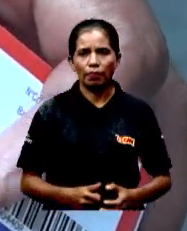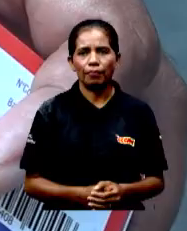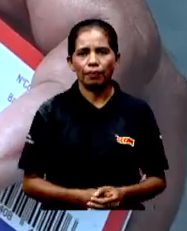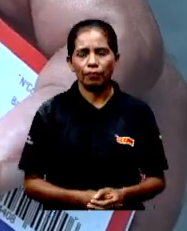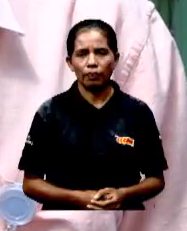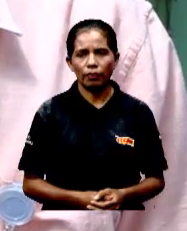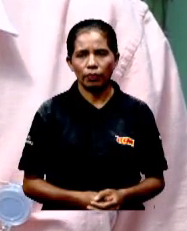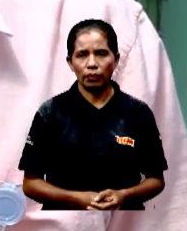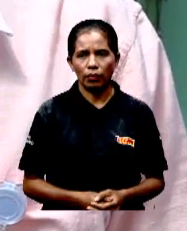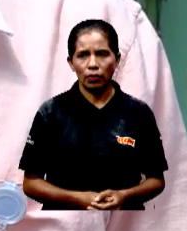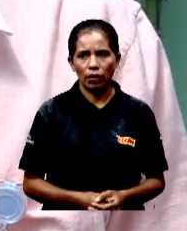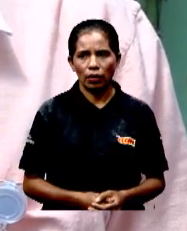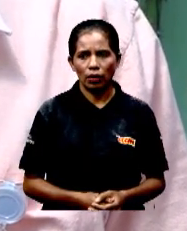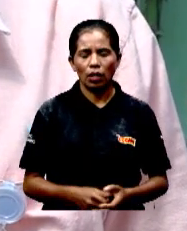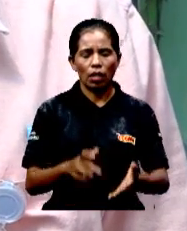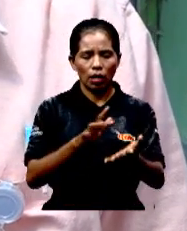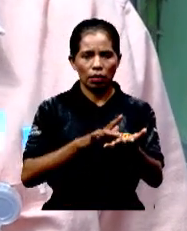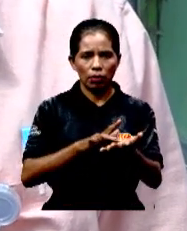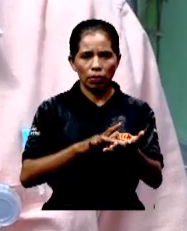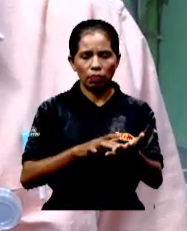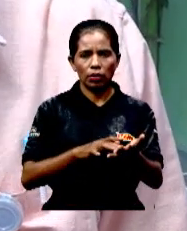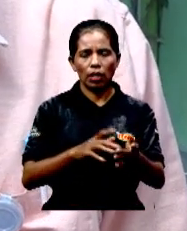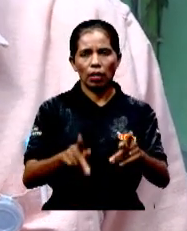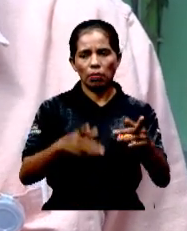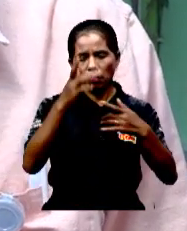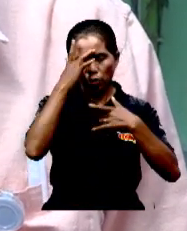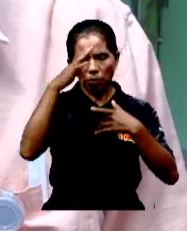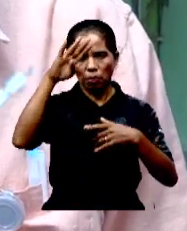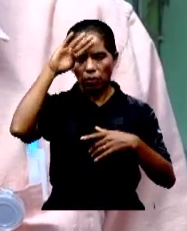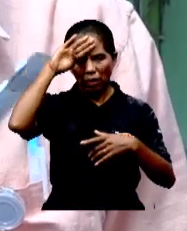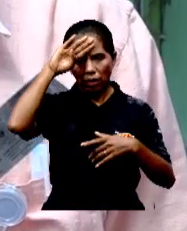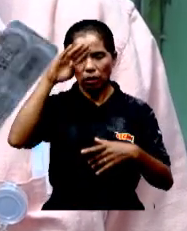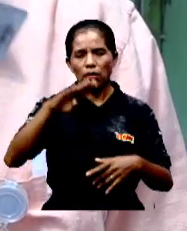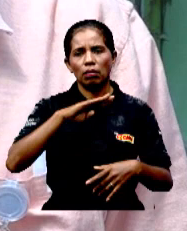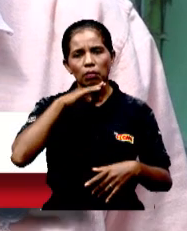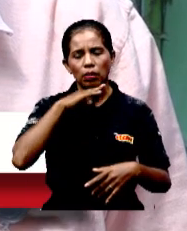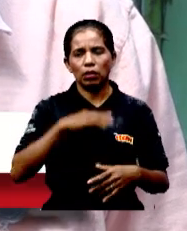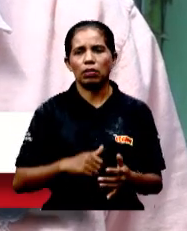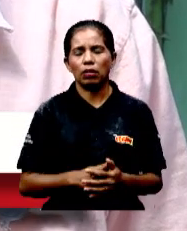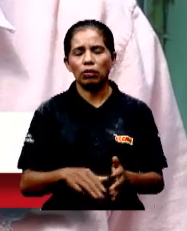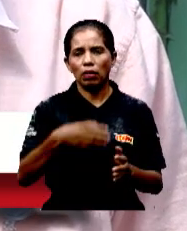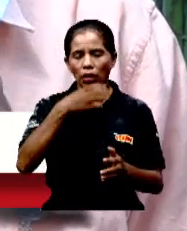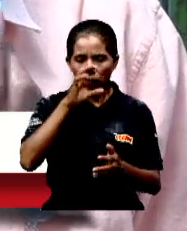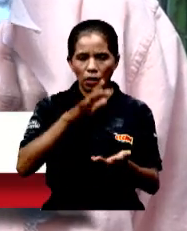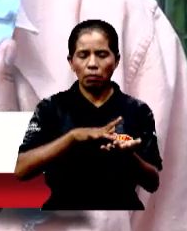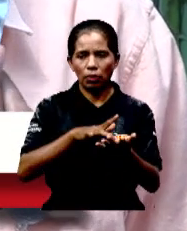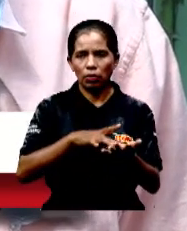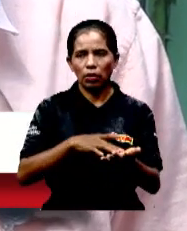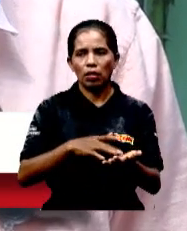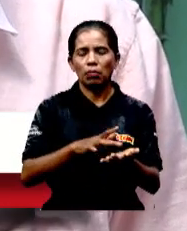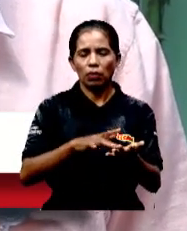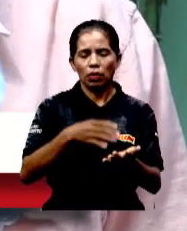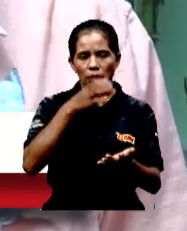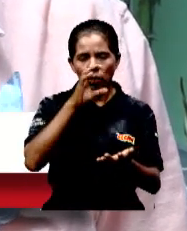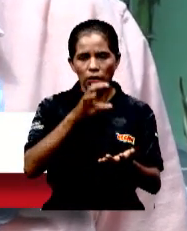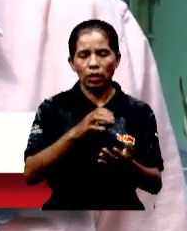ba sekare paciente rumah hetan ising manas ne atau hem paracetamol idane